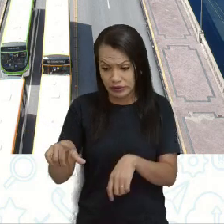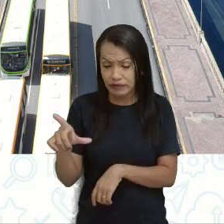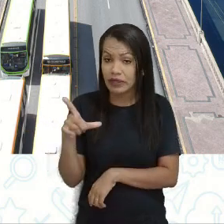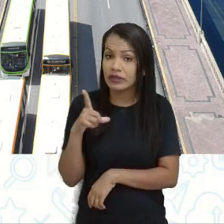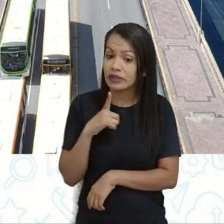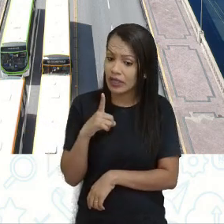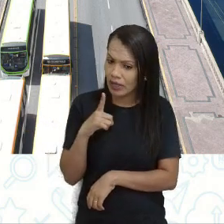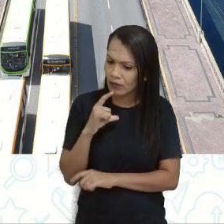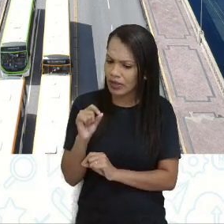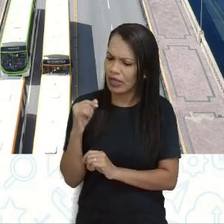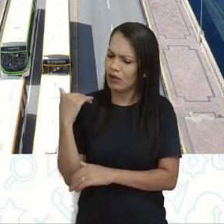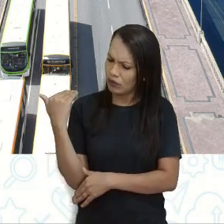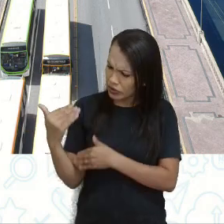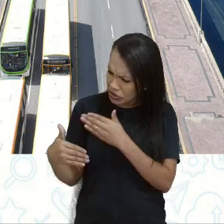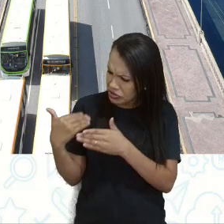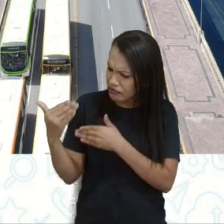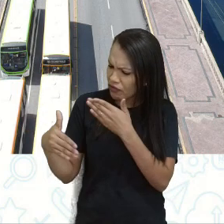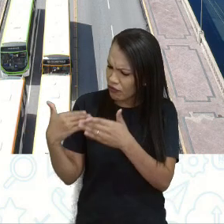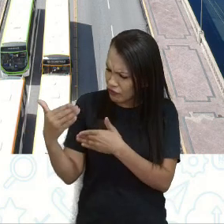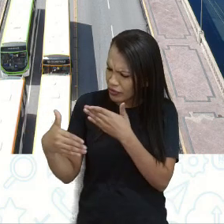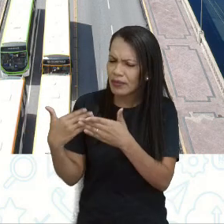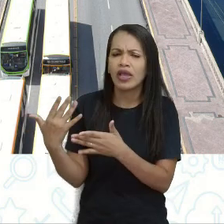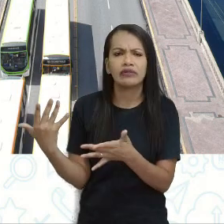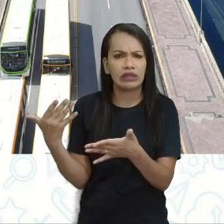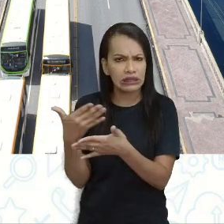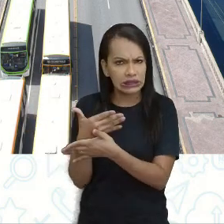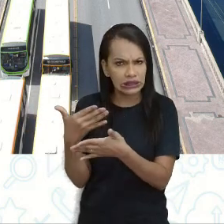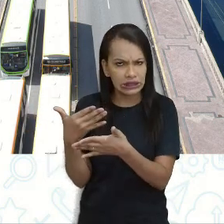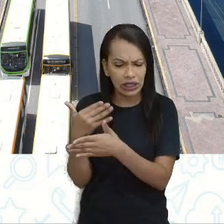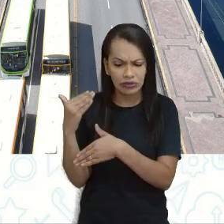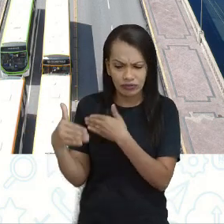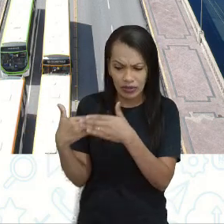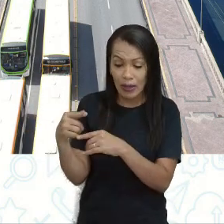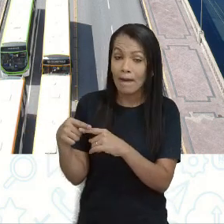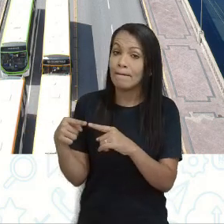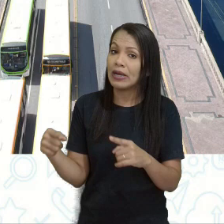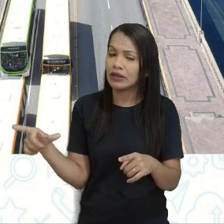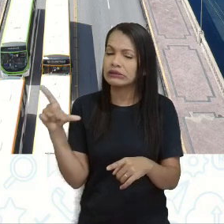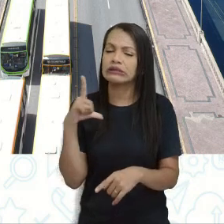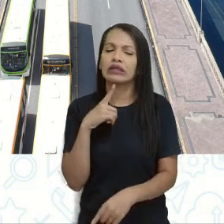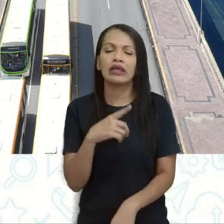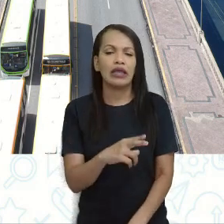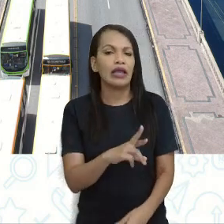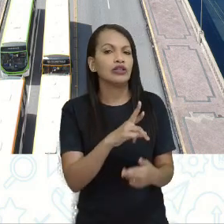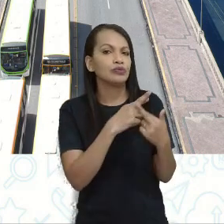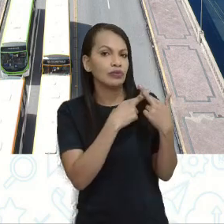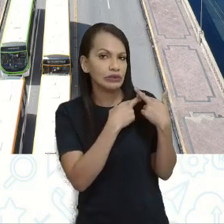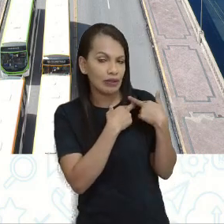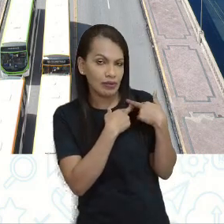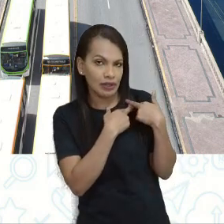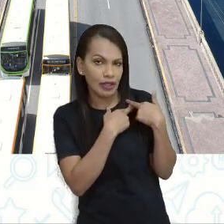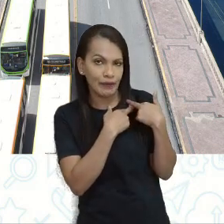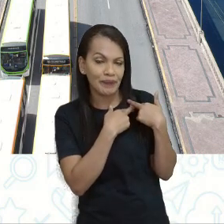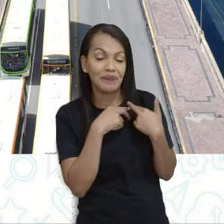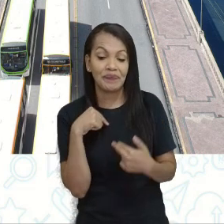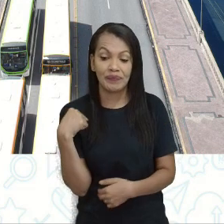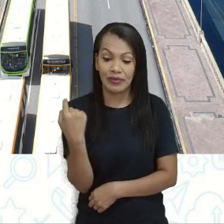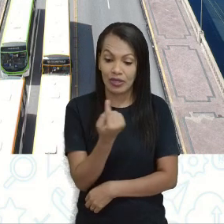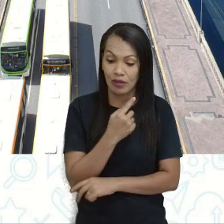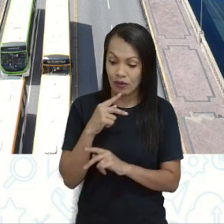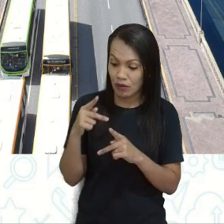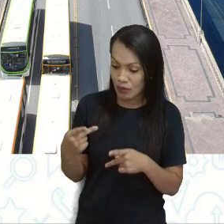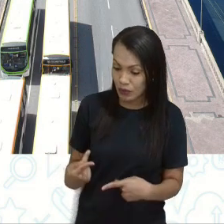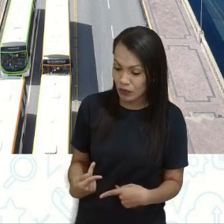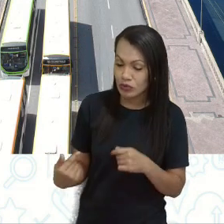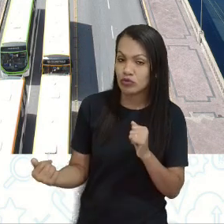um progresso, né, a gente se desenvolver de forma responsável, onde o ser humano, né, junto com o